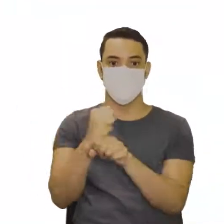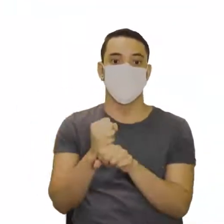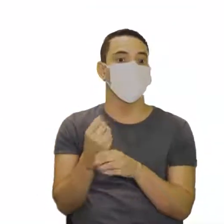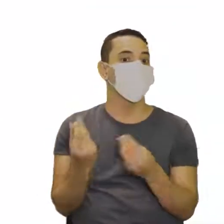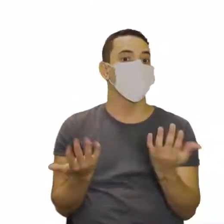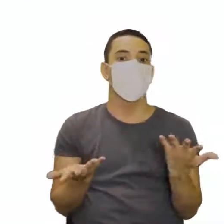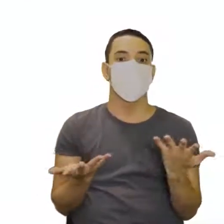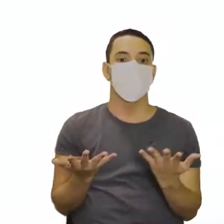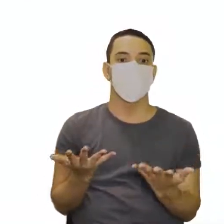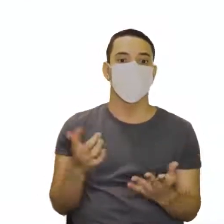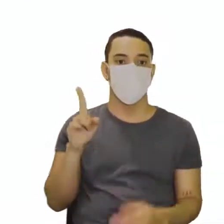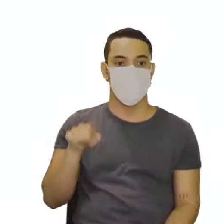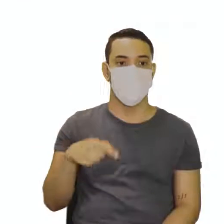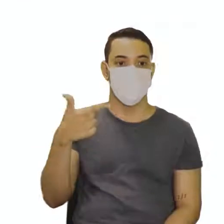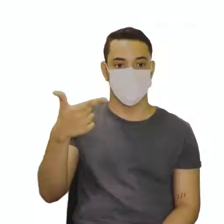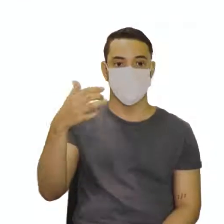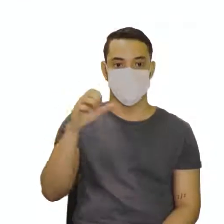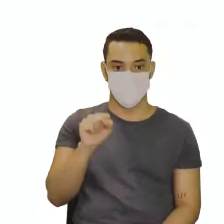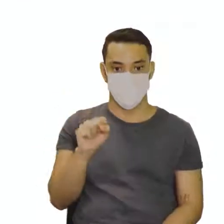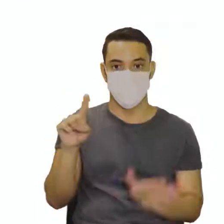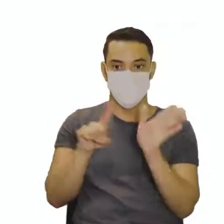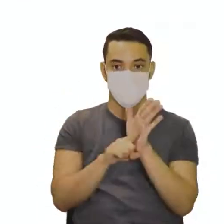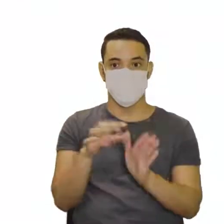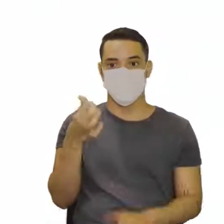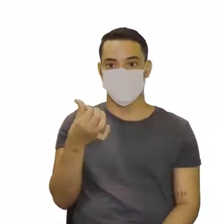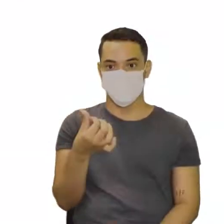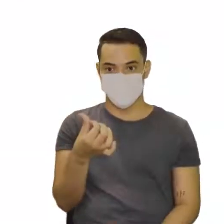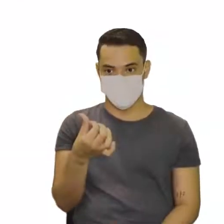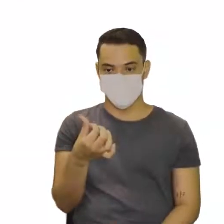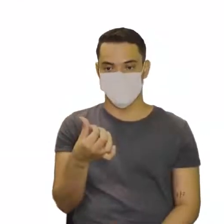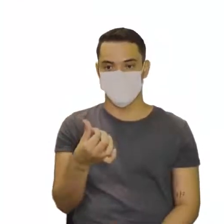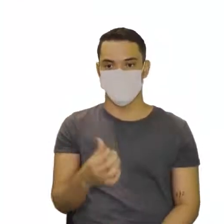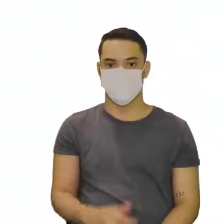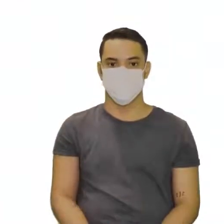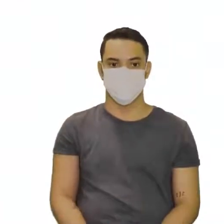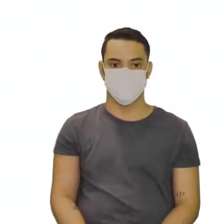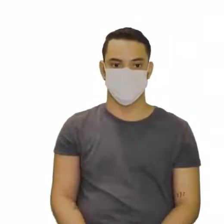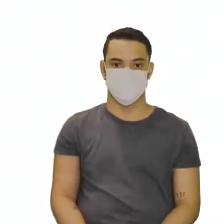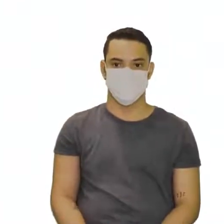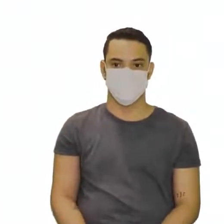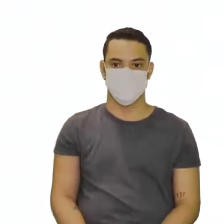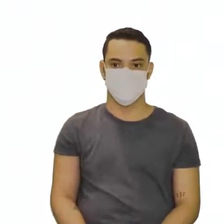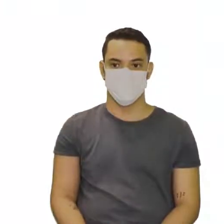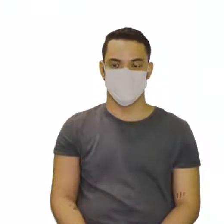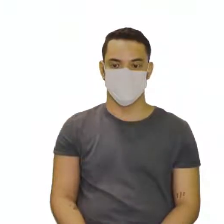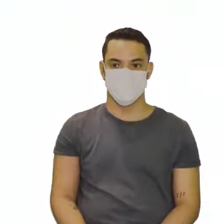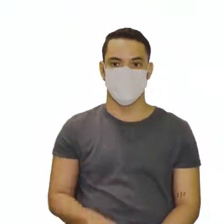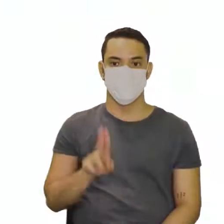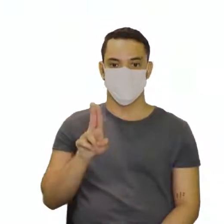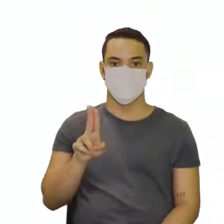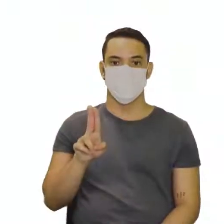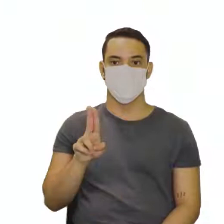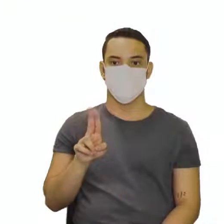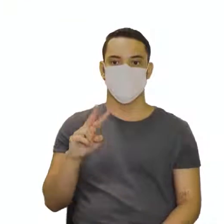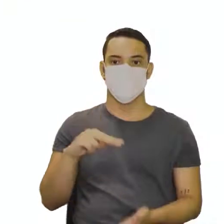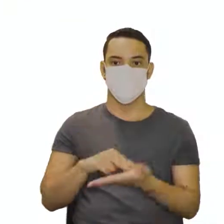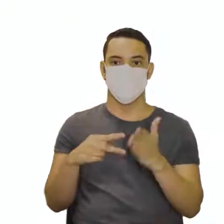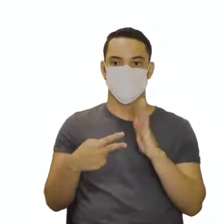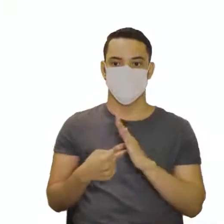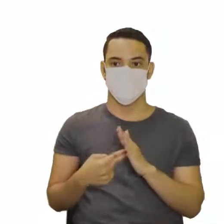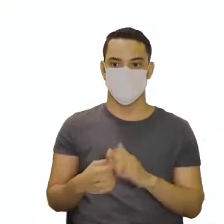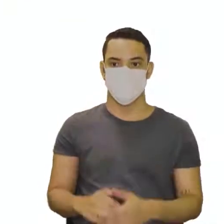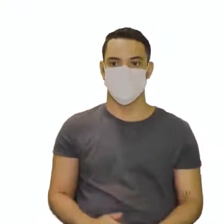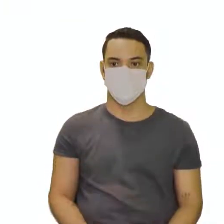quanto? É 24. Então, a DDP aqui, ó, entre os terminais desse gerador aqui, o nosso U é